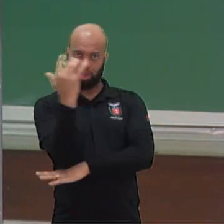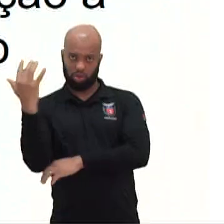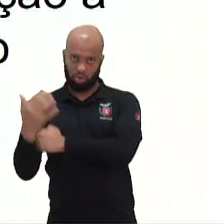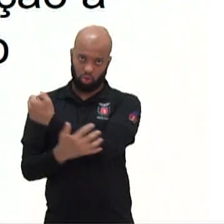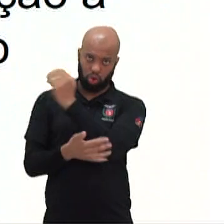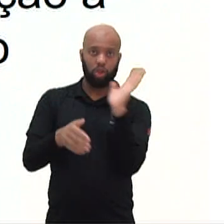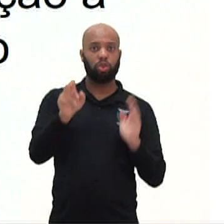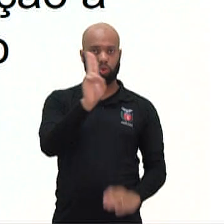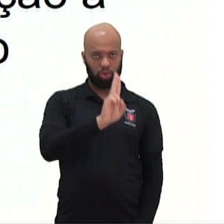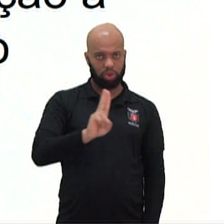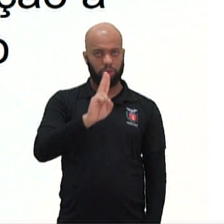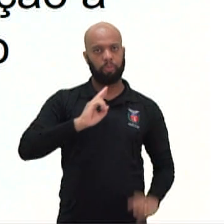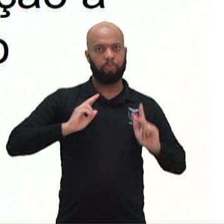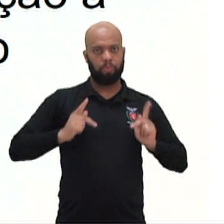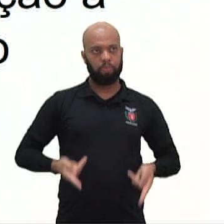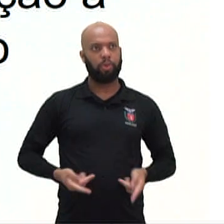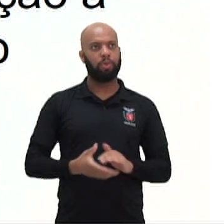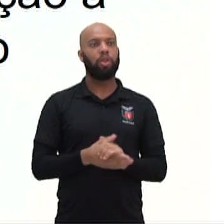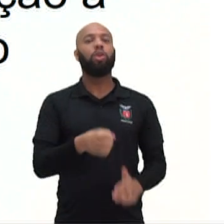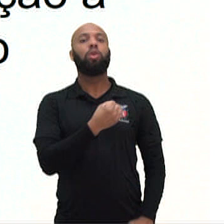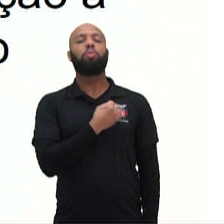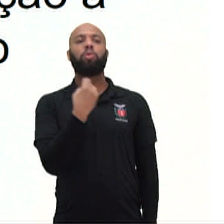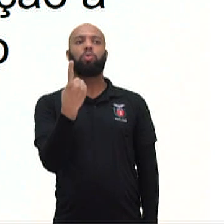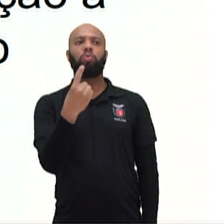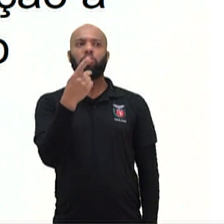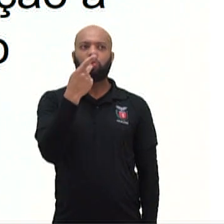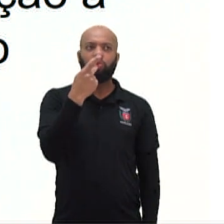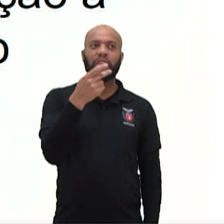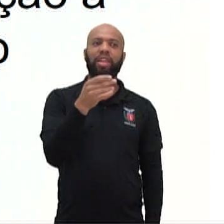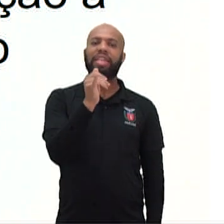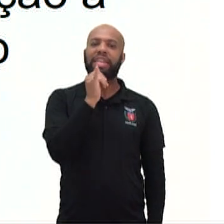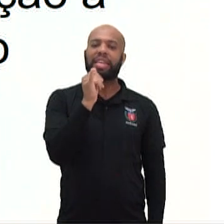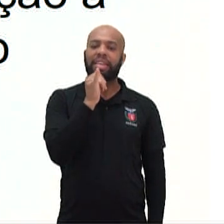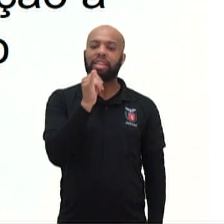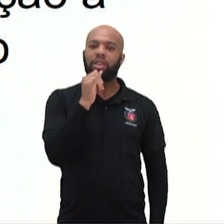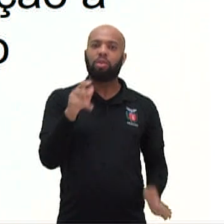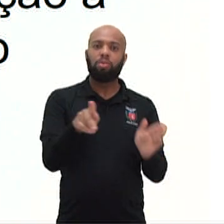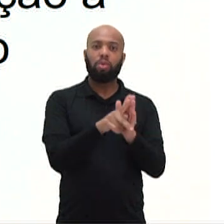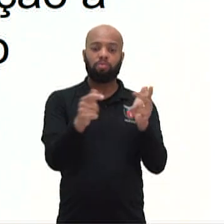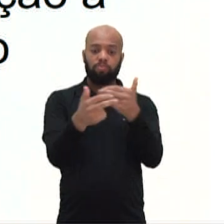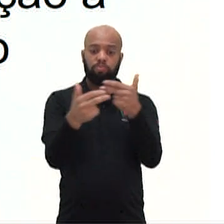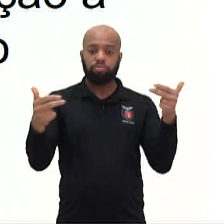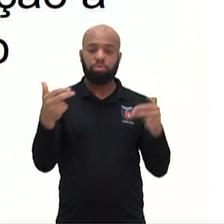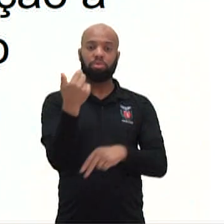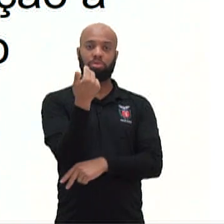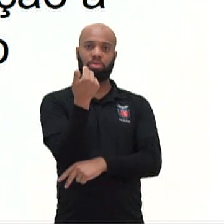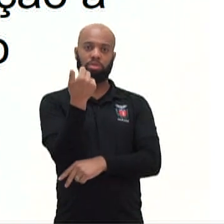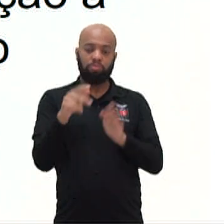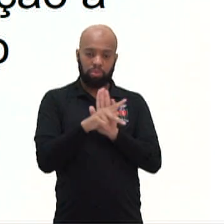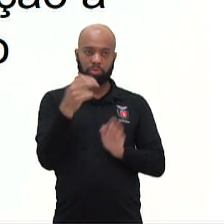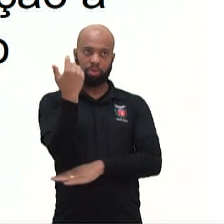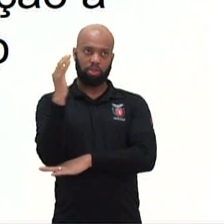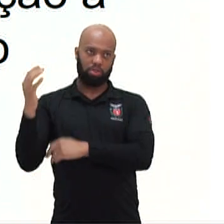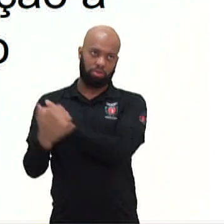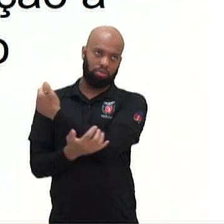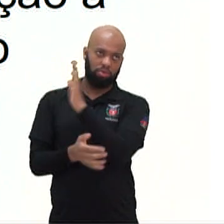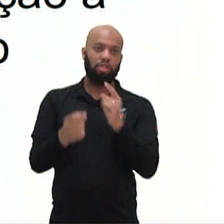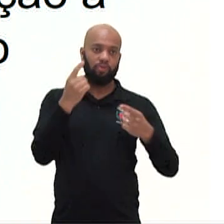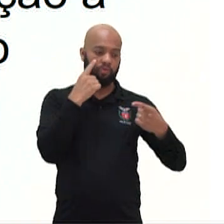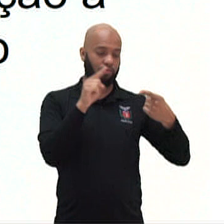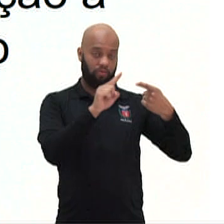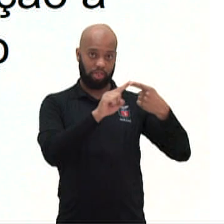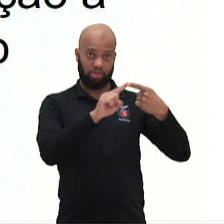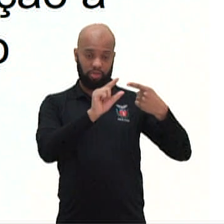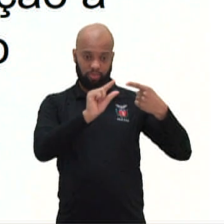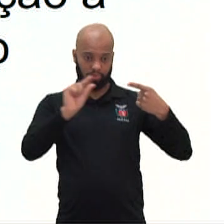Então, número 1, cite exemplos de recursos naturais. Letra A, biológicos. Letra B,